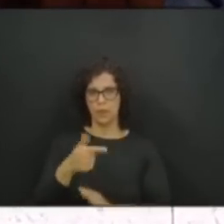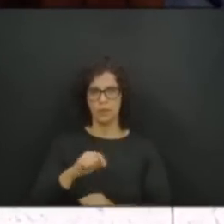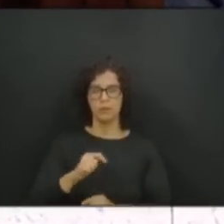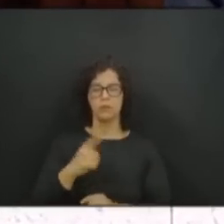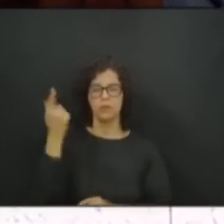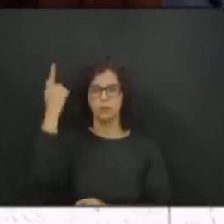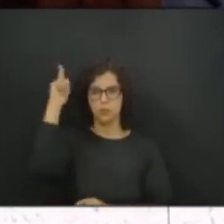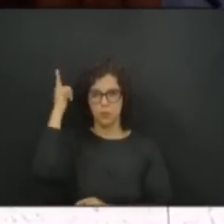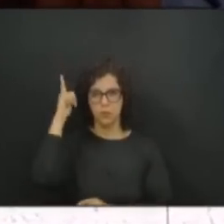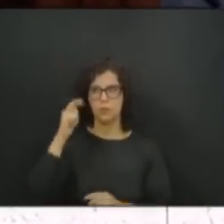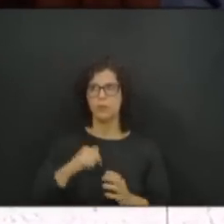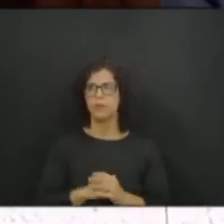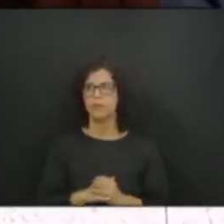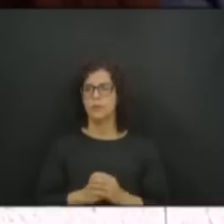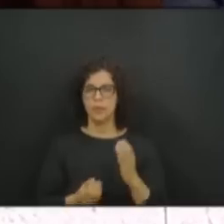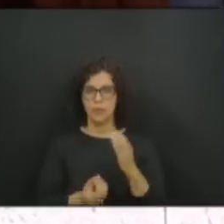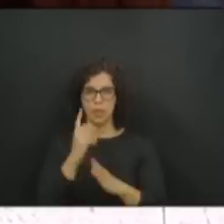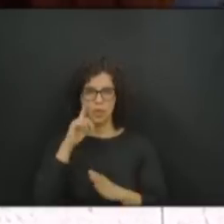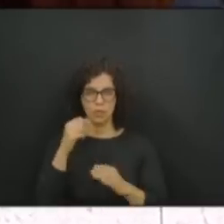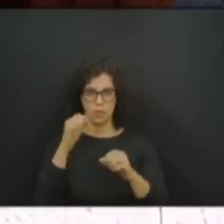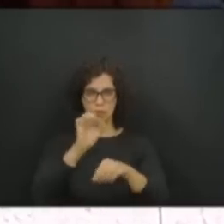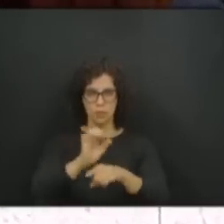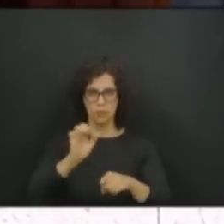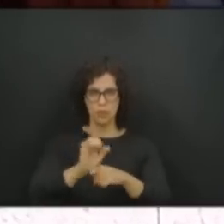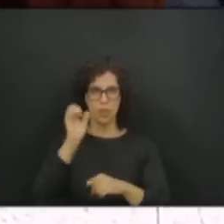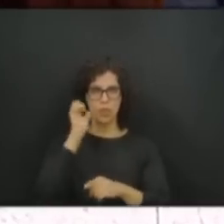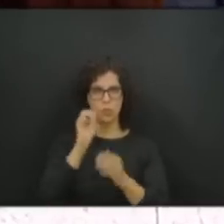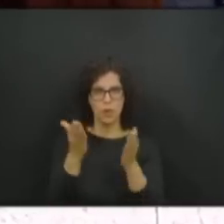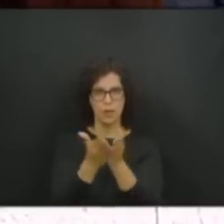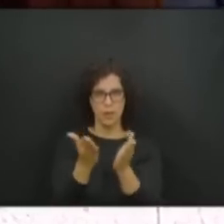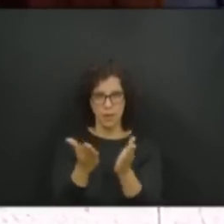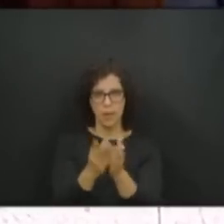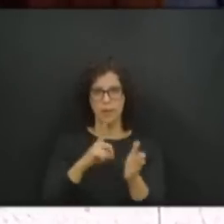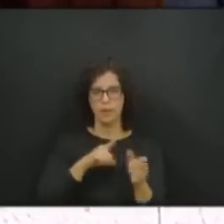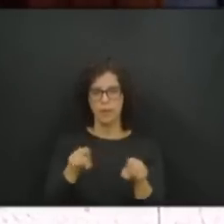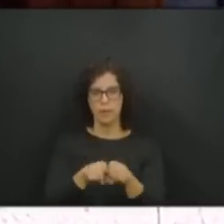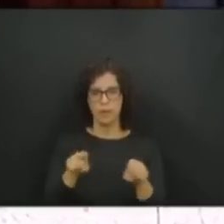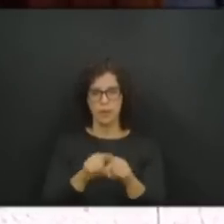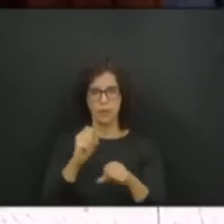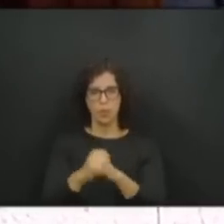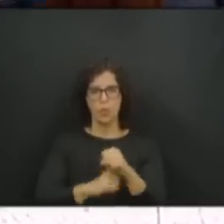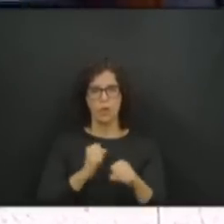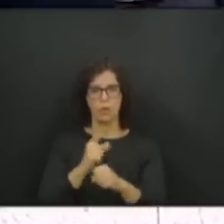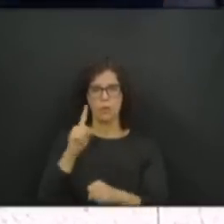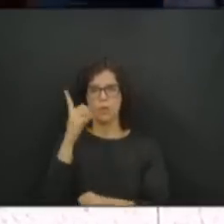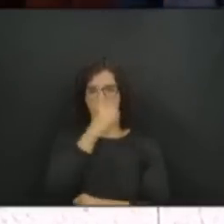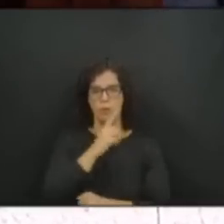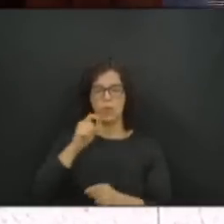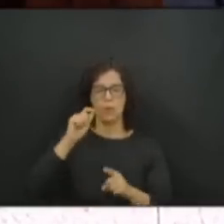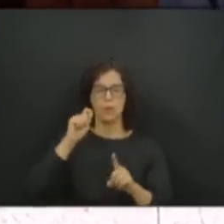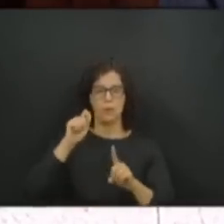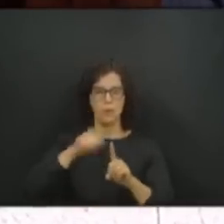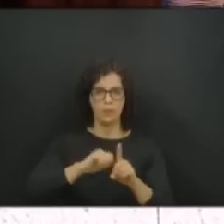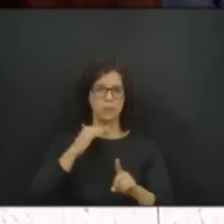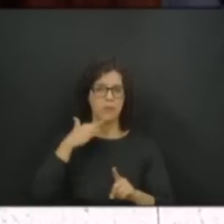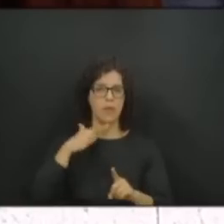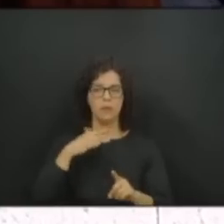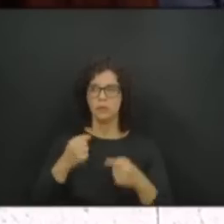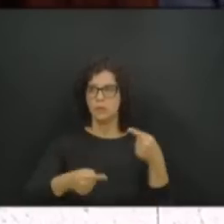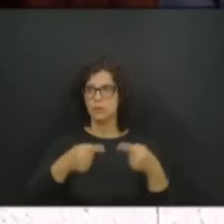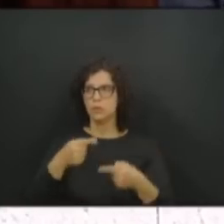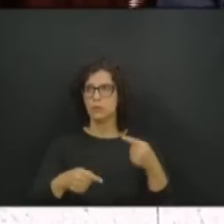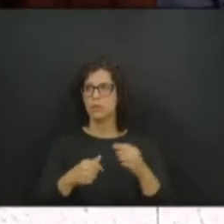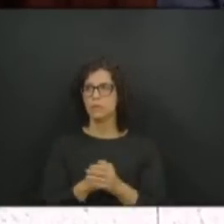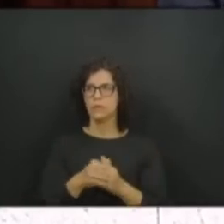autoria do deputado Gilberto Ribeiro institui o dia Estadual da mulher Cristã ser comemorado anualmente No primeiro domingo do mês de março é